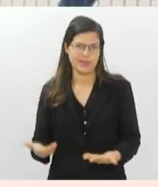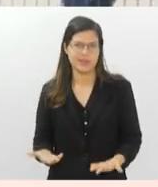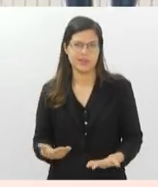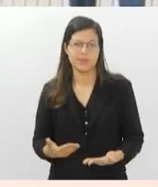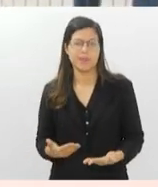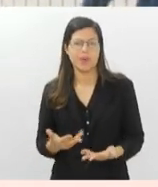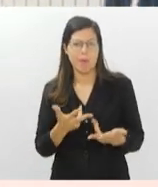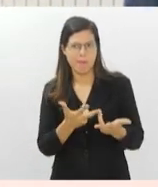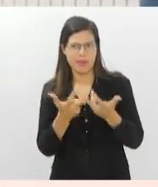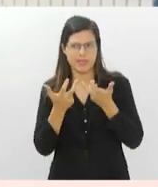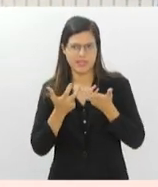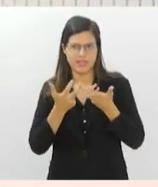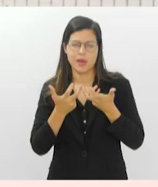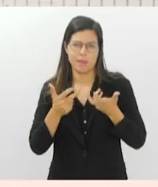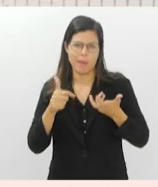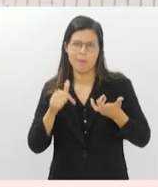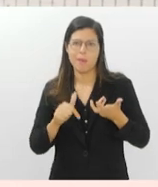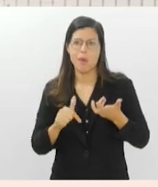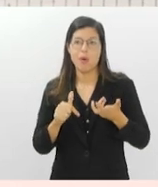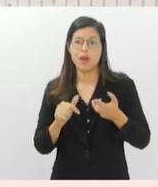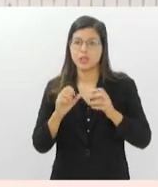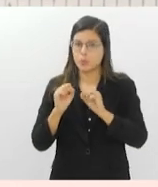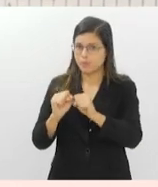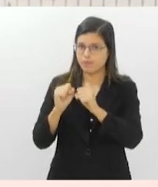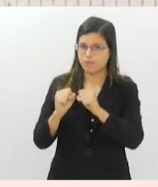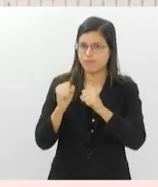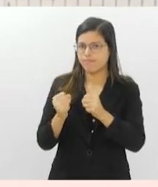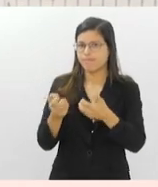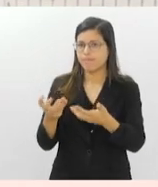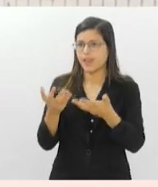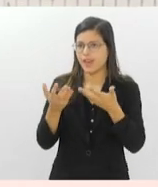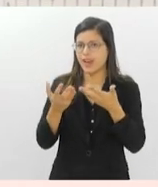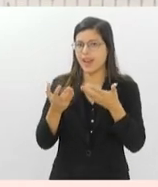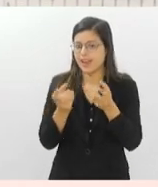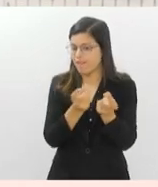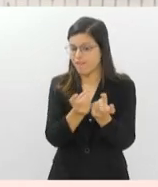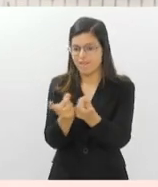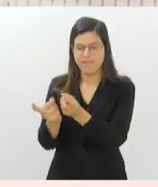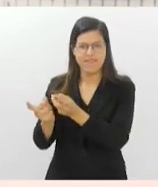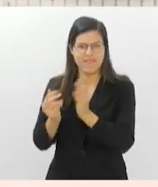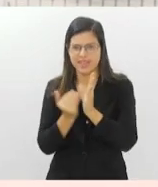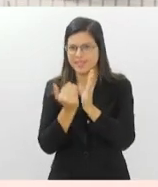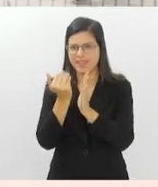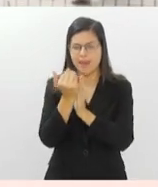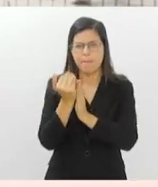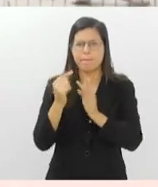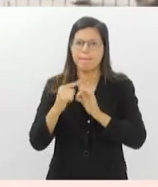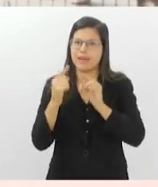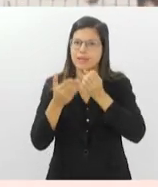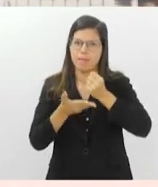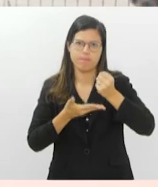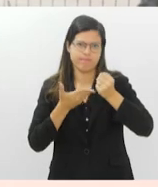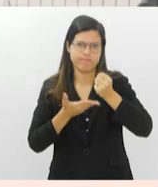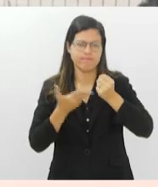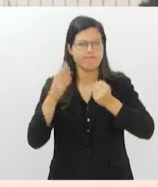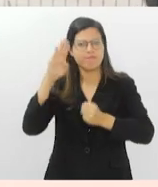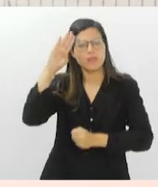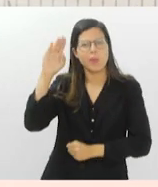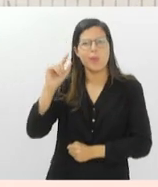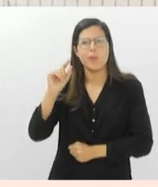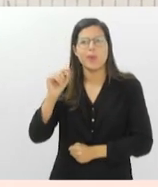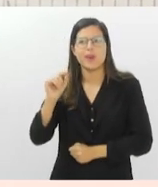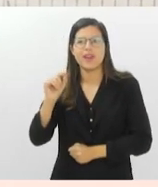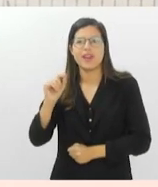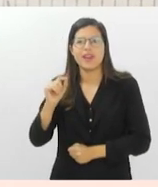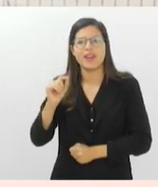muito dessa maneira. A gente pode querer que seja um best-seller, mas eu acho que a essência mesmo é você não deixar a sua história